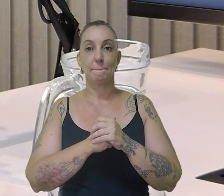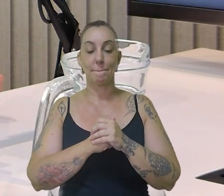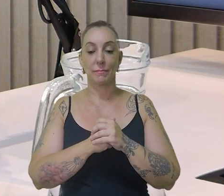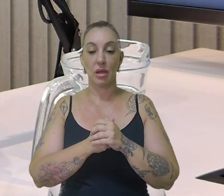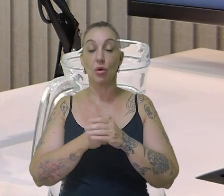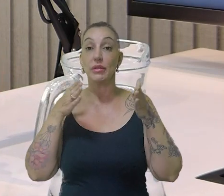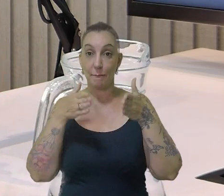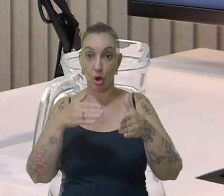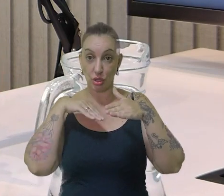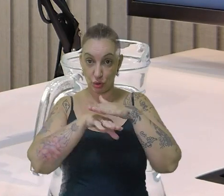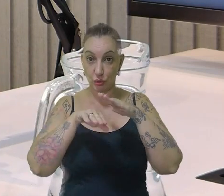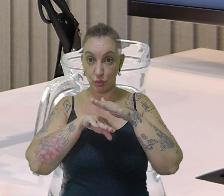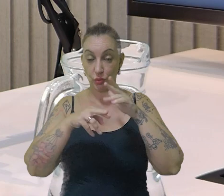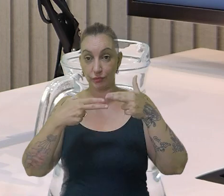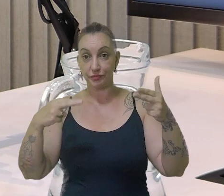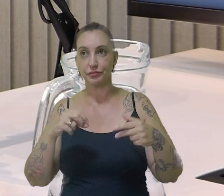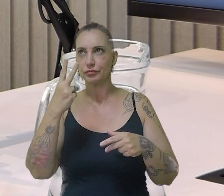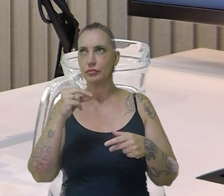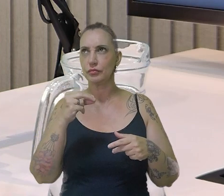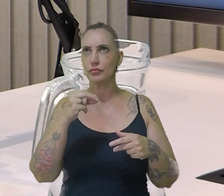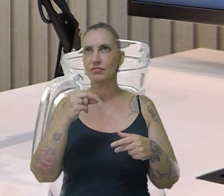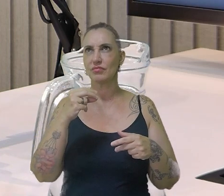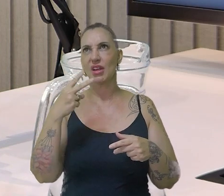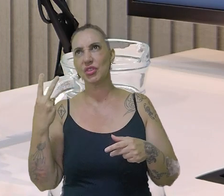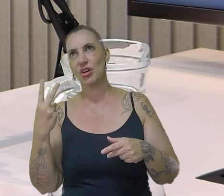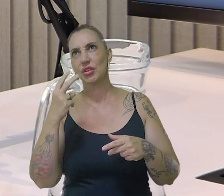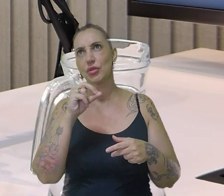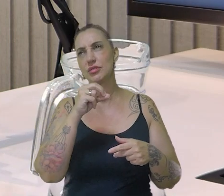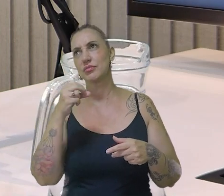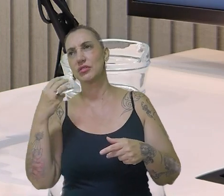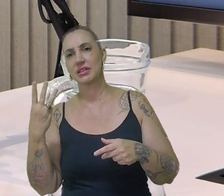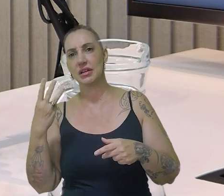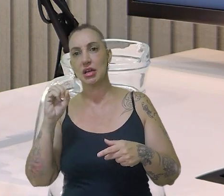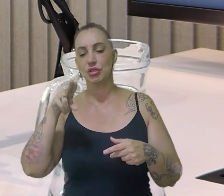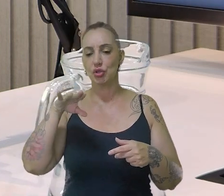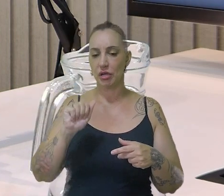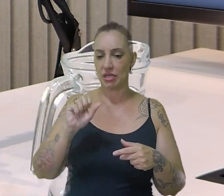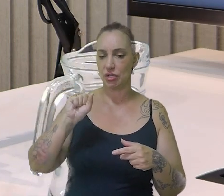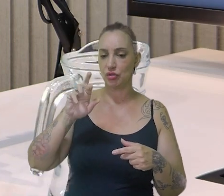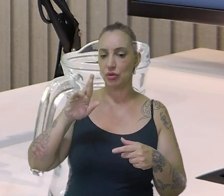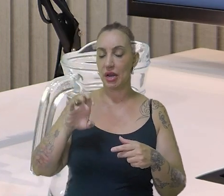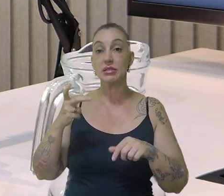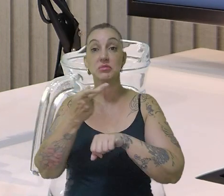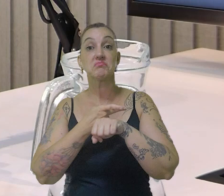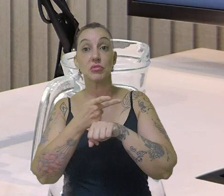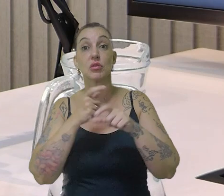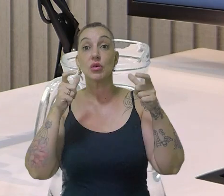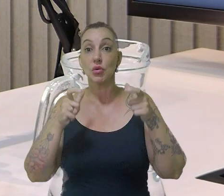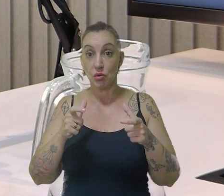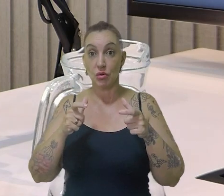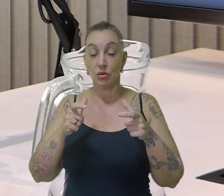o depósito E aí em 2002 2003 a Sônia Soares que é uma artista da dança ela tava procurando um